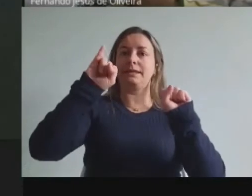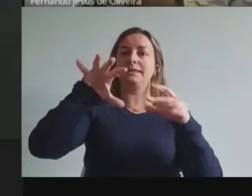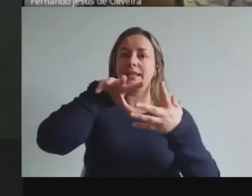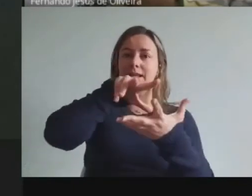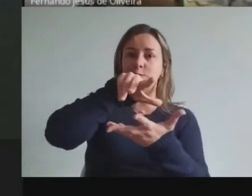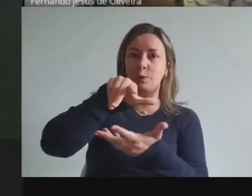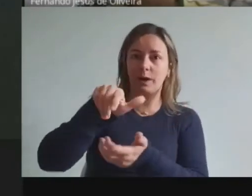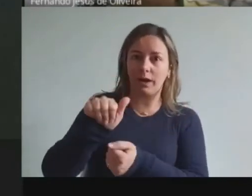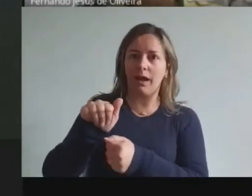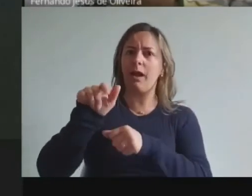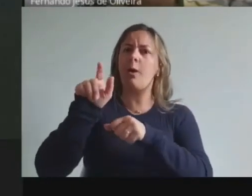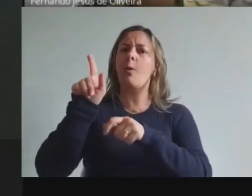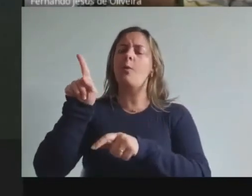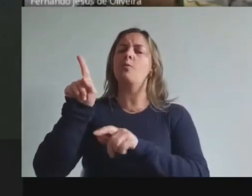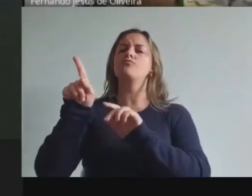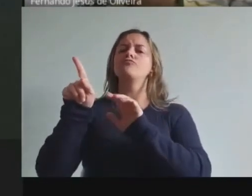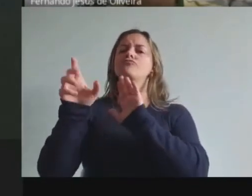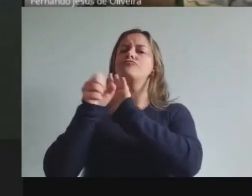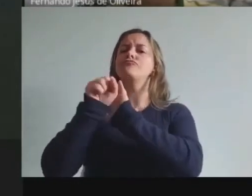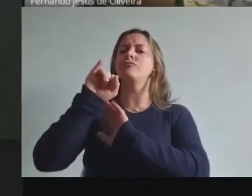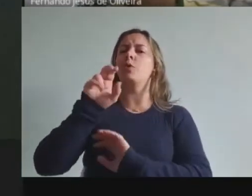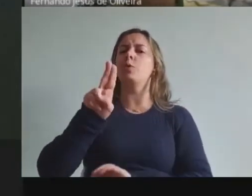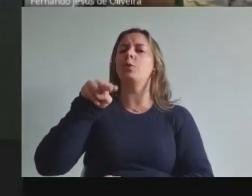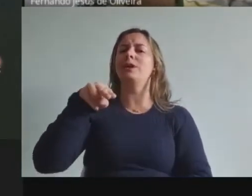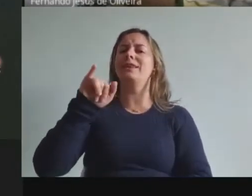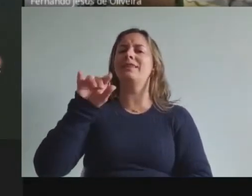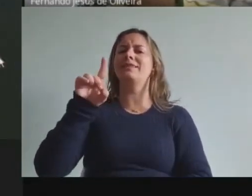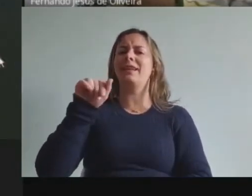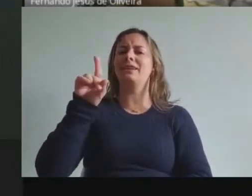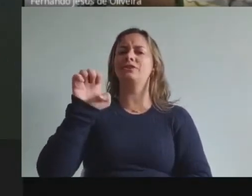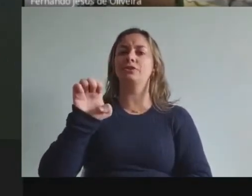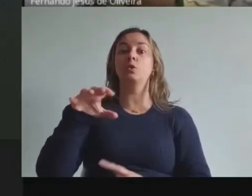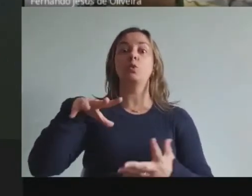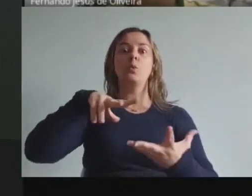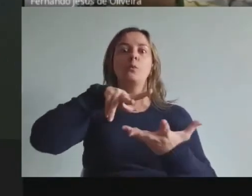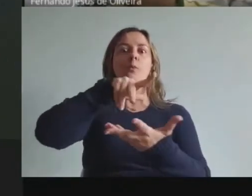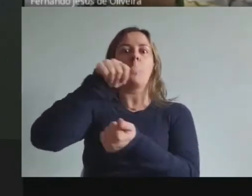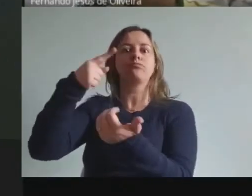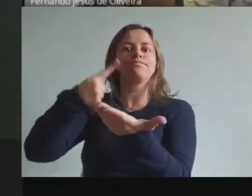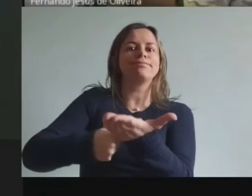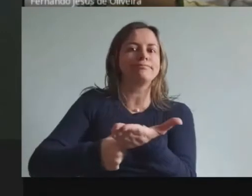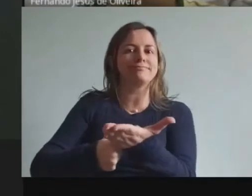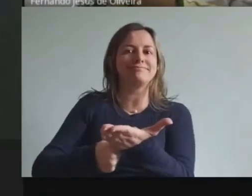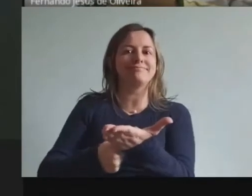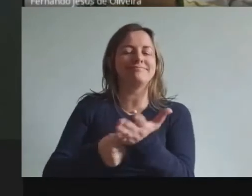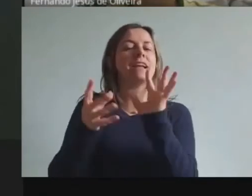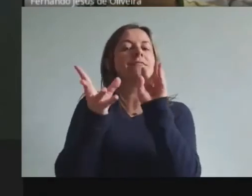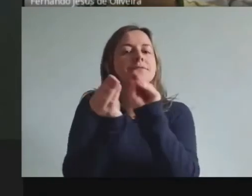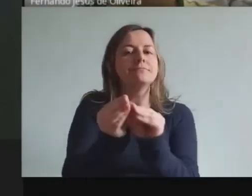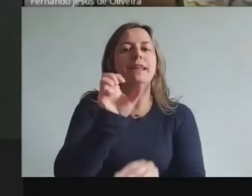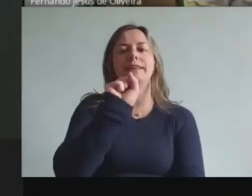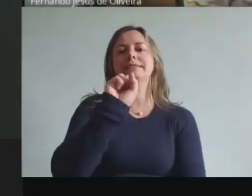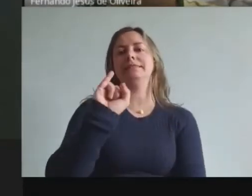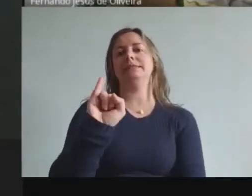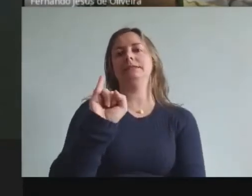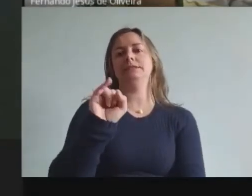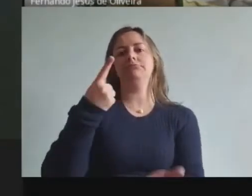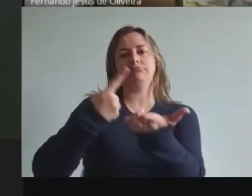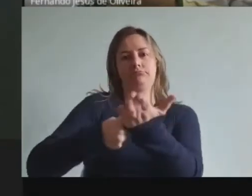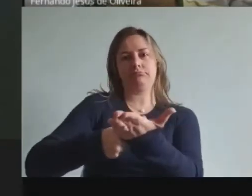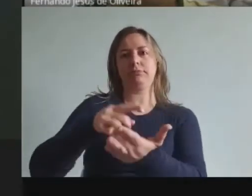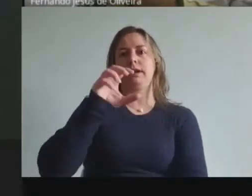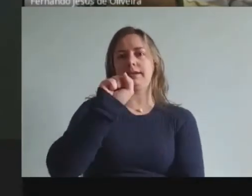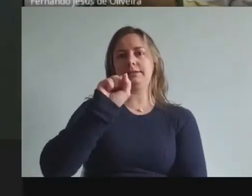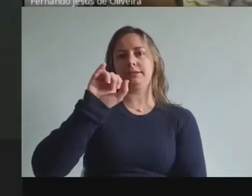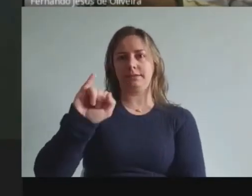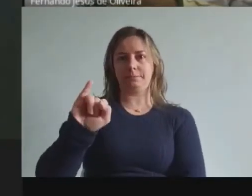é o sistema padrão de unidades adotado em todo o mundo, carinhosamente chamado de SI.